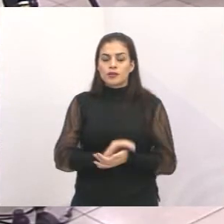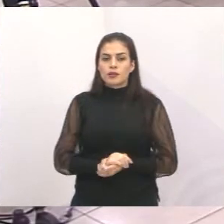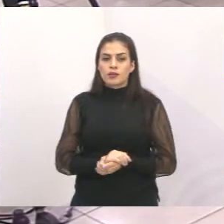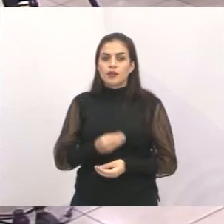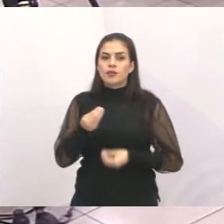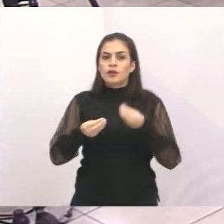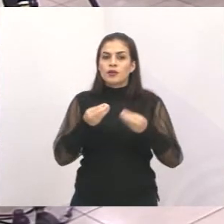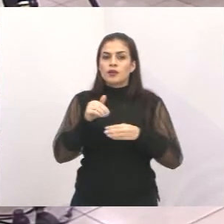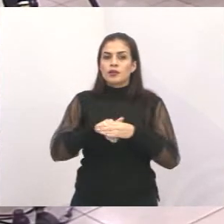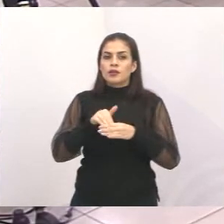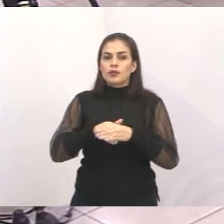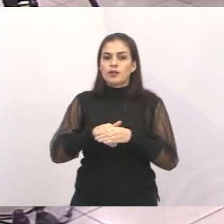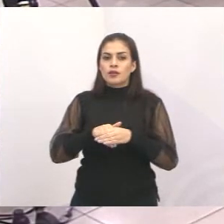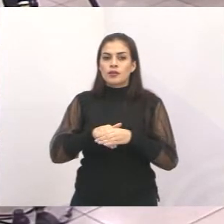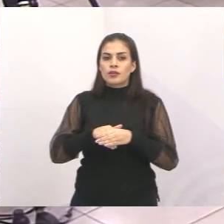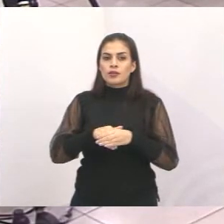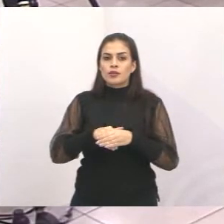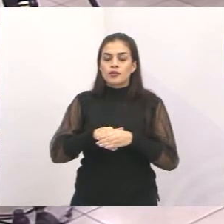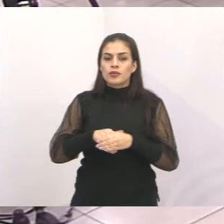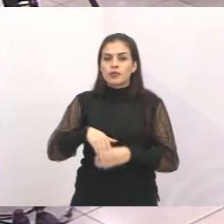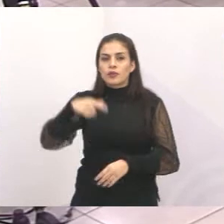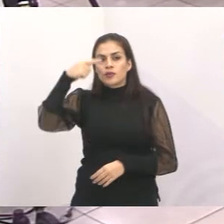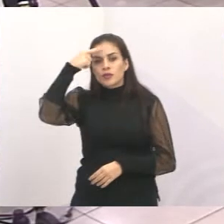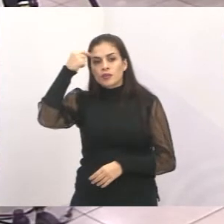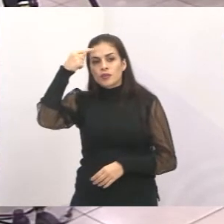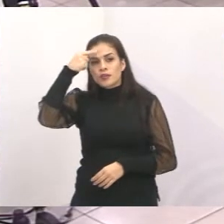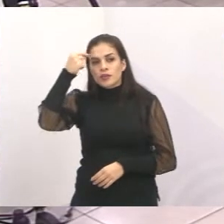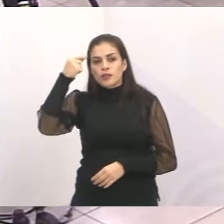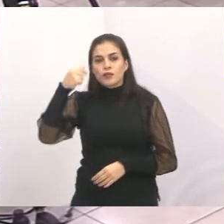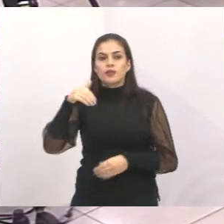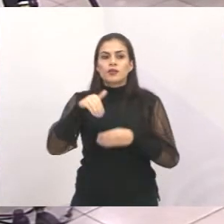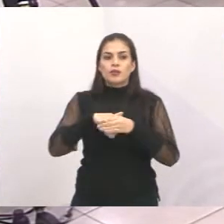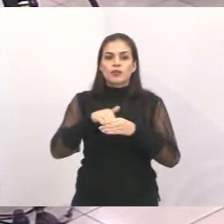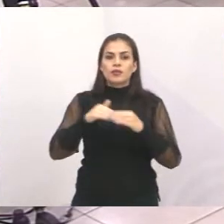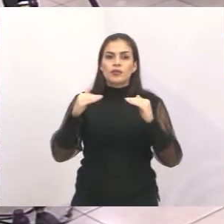Como vota o vereador Edgar Sasaki, favorável.